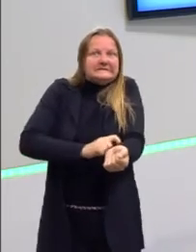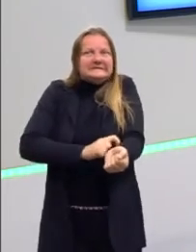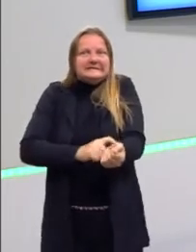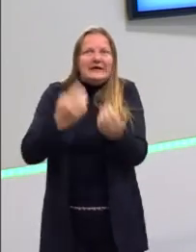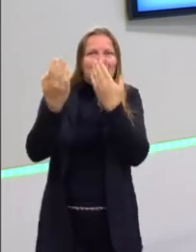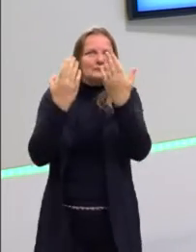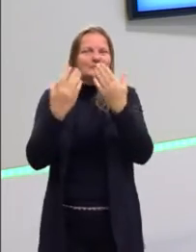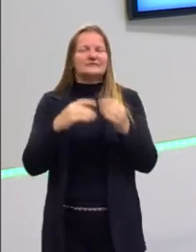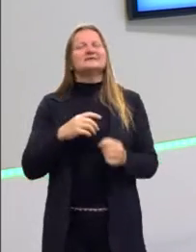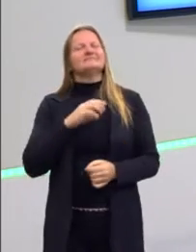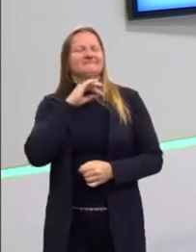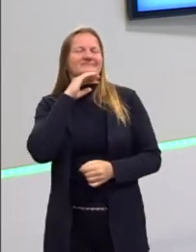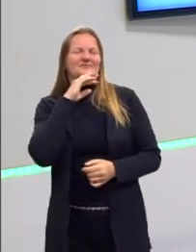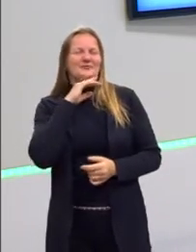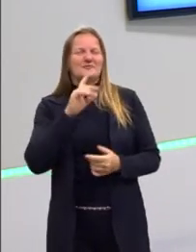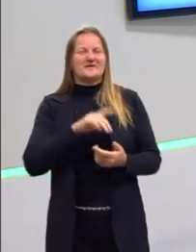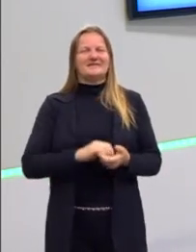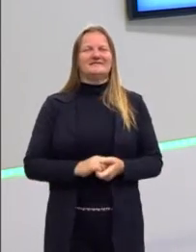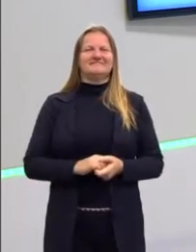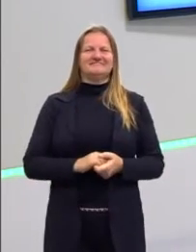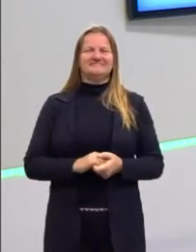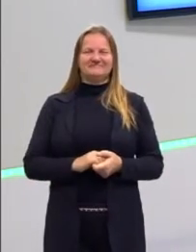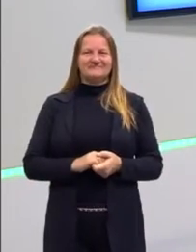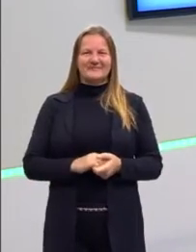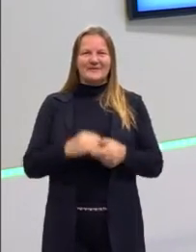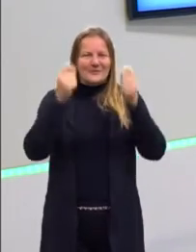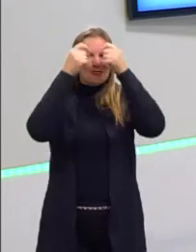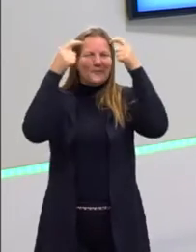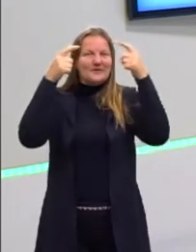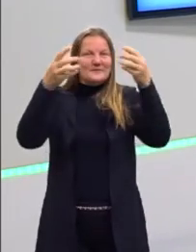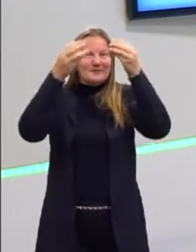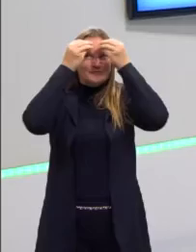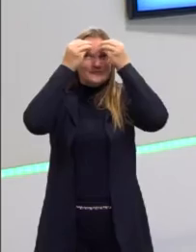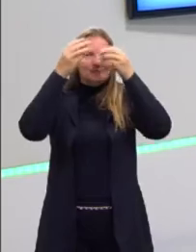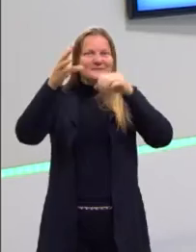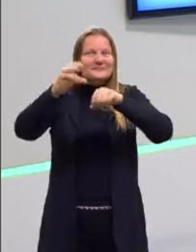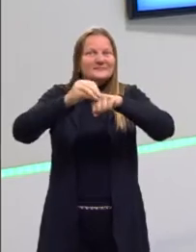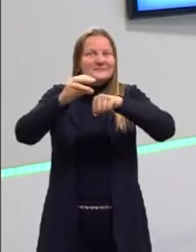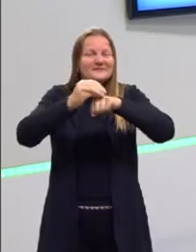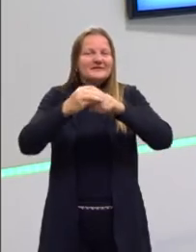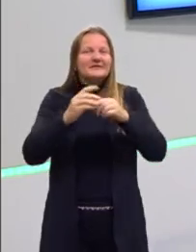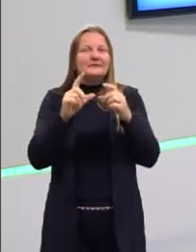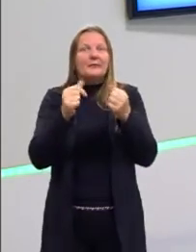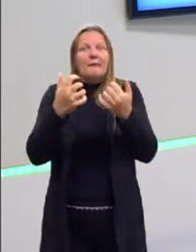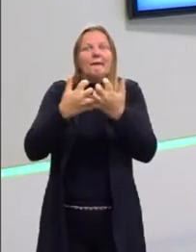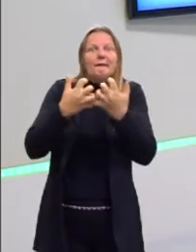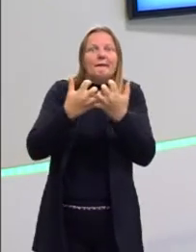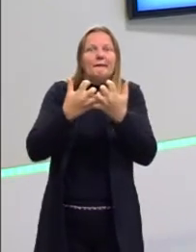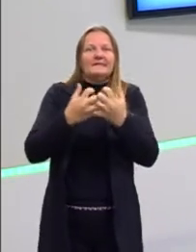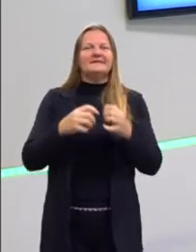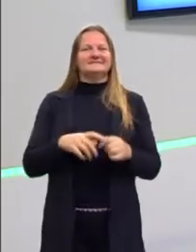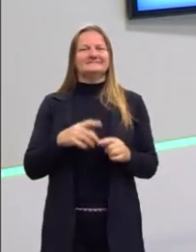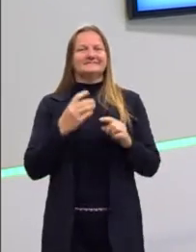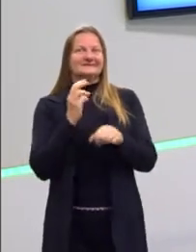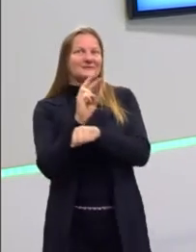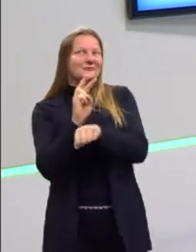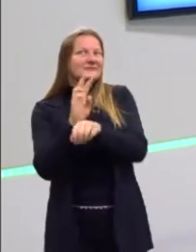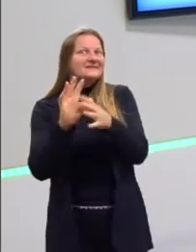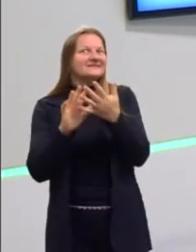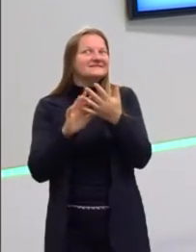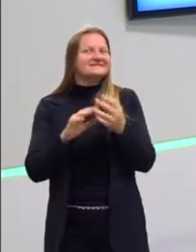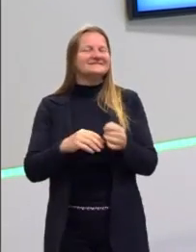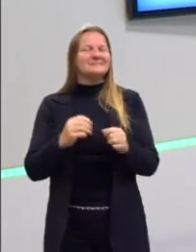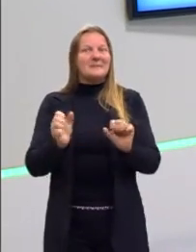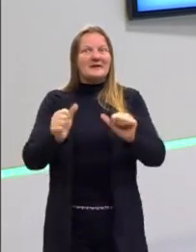tem dúvida a aquela questão né aquele conhecimento que tu sabe daqui a pouquinho ele pode dar uma uma travada E